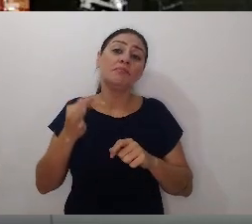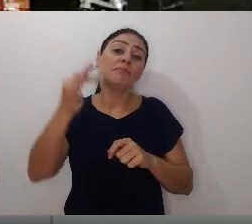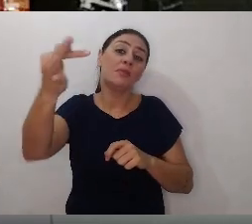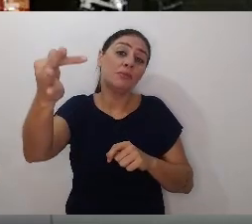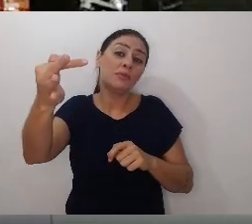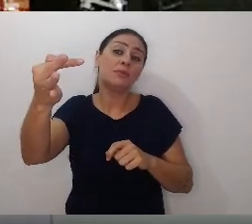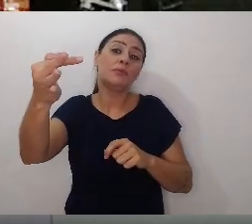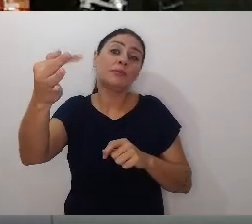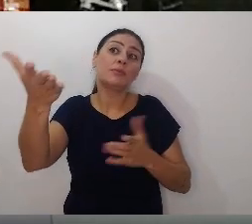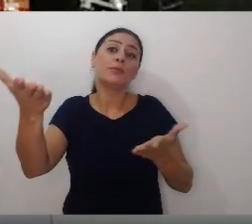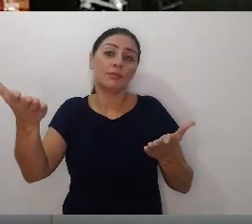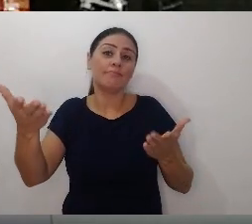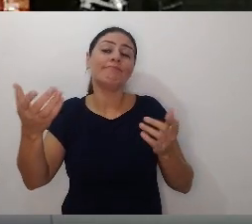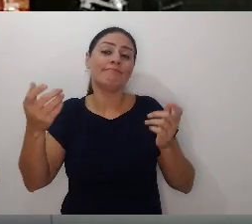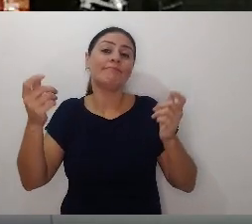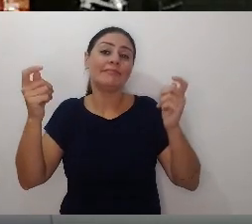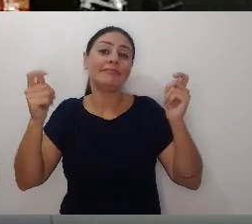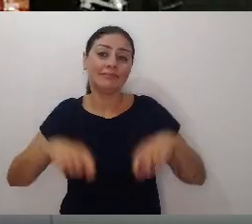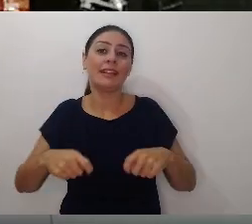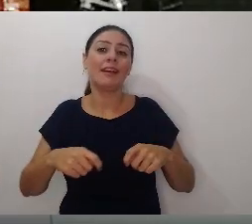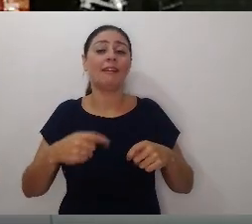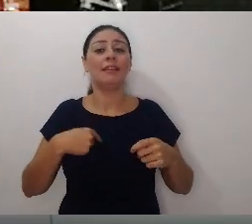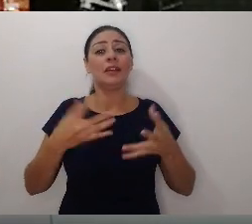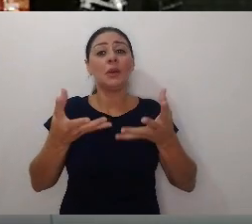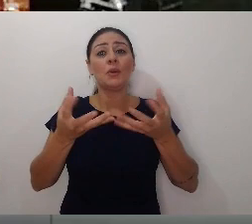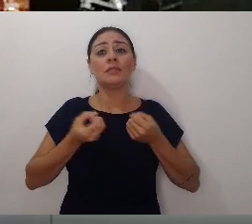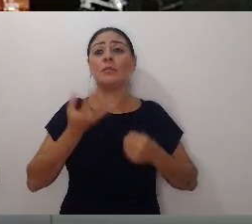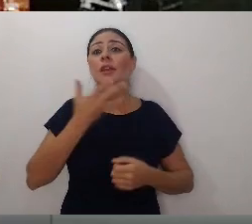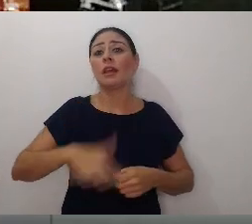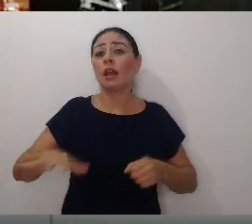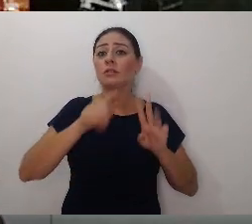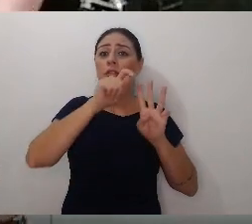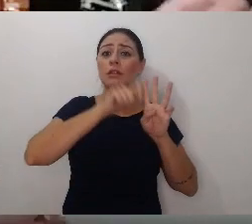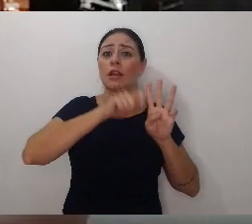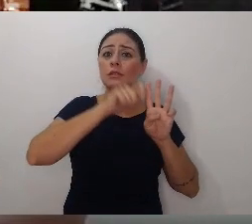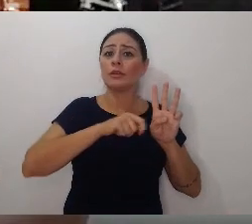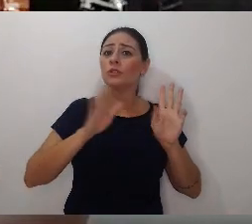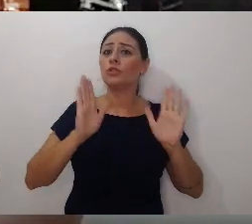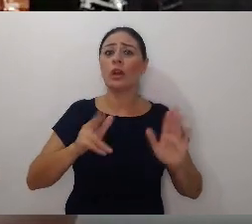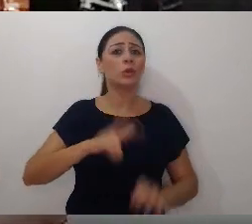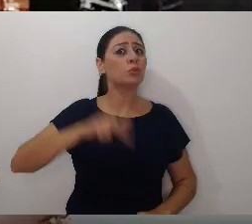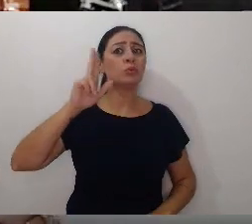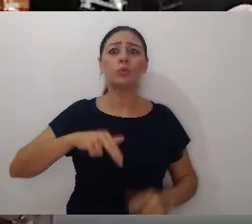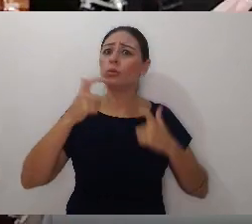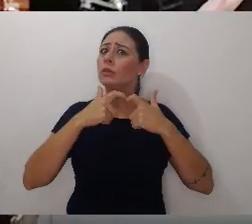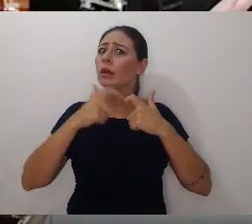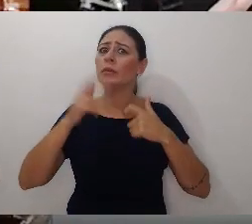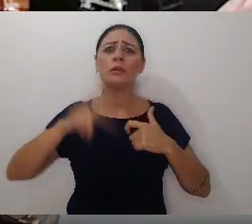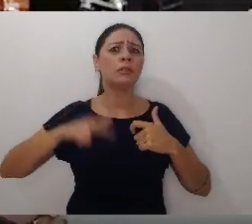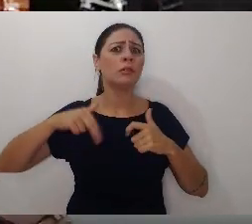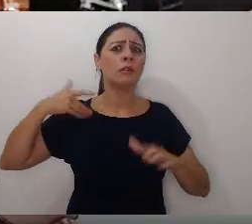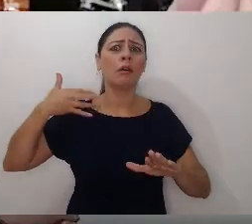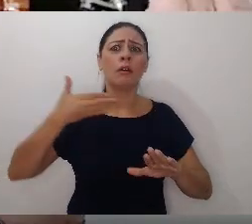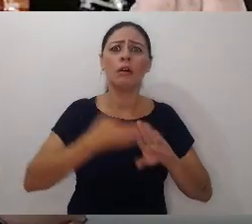estar tratando, você está aconselhando. Então, pode até aumentar o espaço. Eu tenho